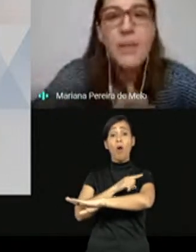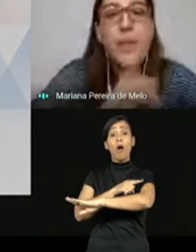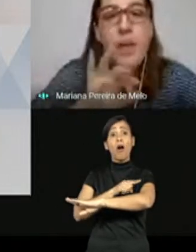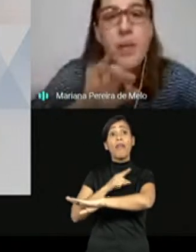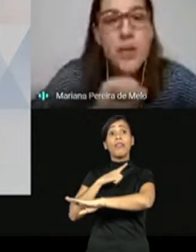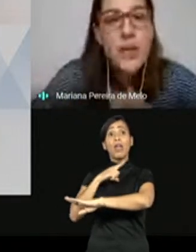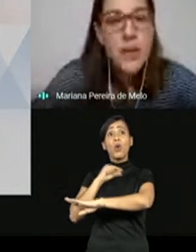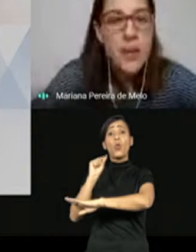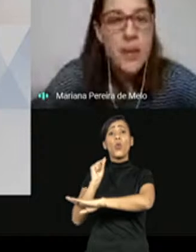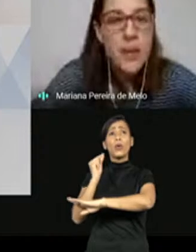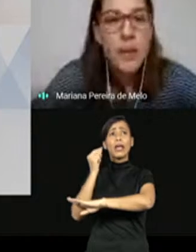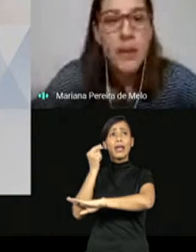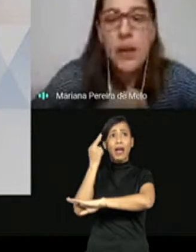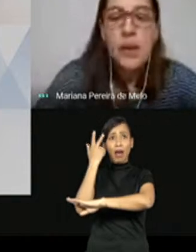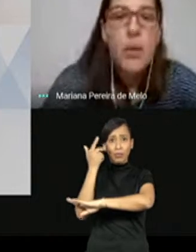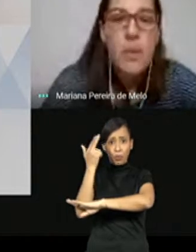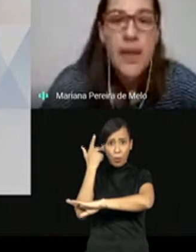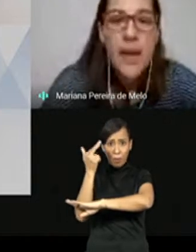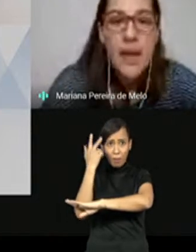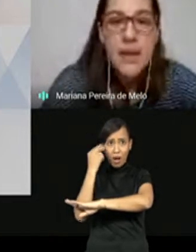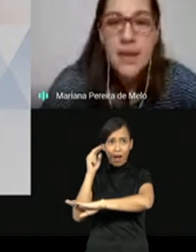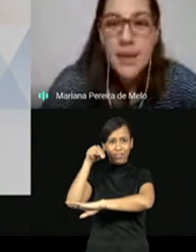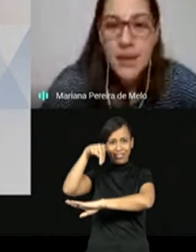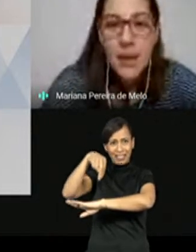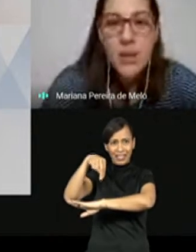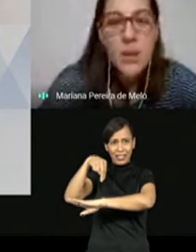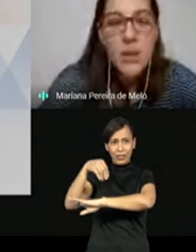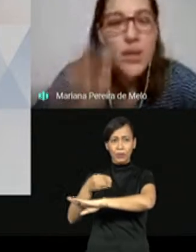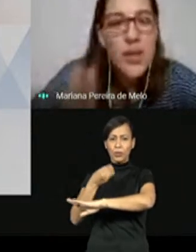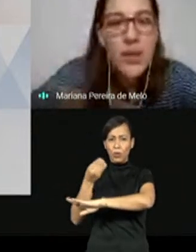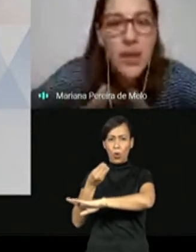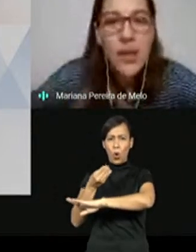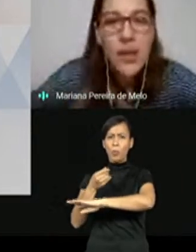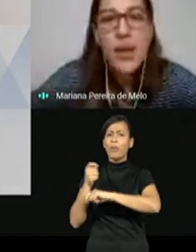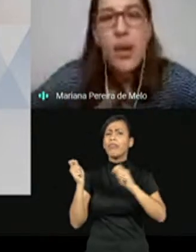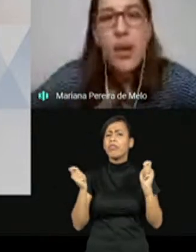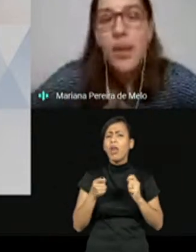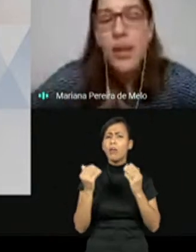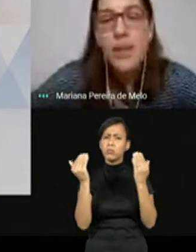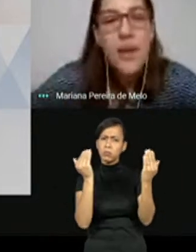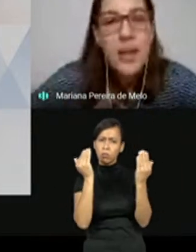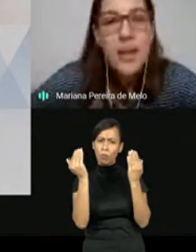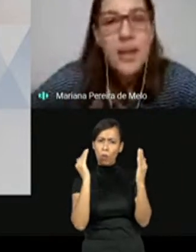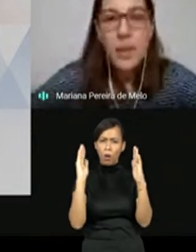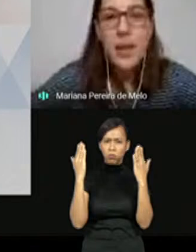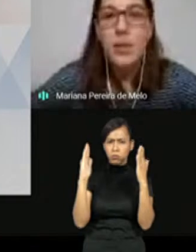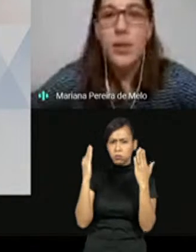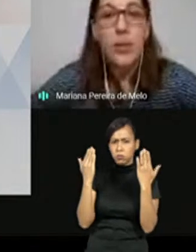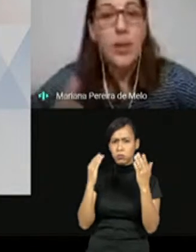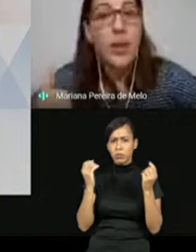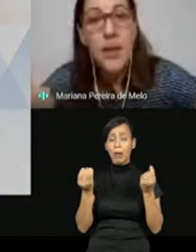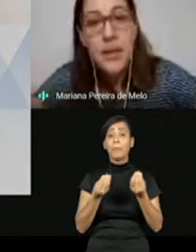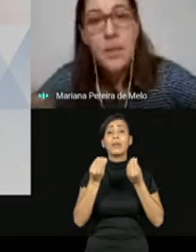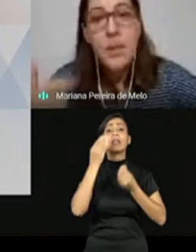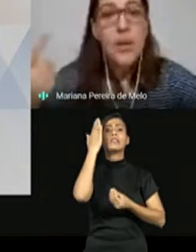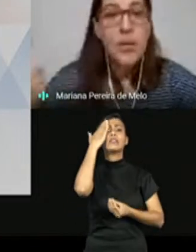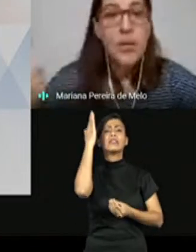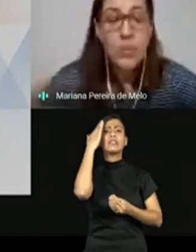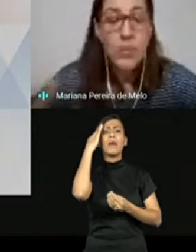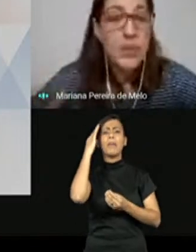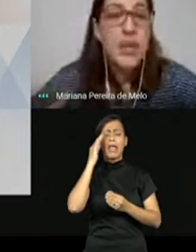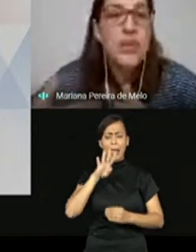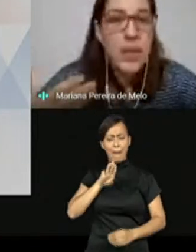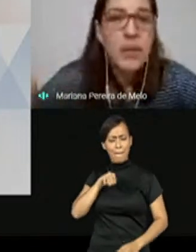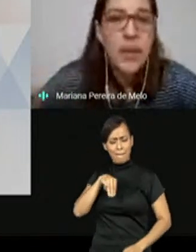essa forma de sino aí. Então, vamos comparar esses desenhos para a gente entender o que, que faz cada parâmetro, o que, que faz a